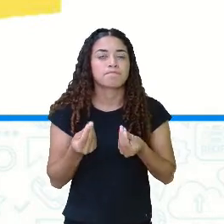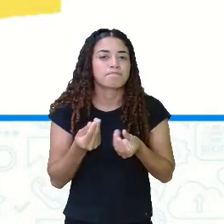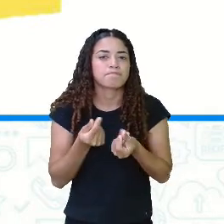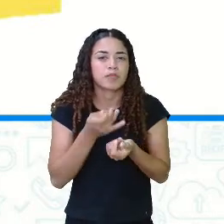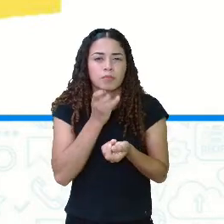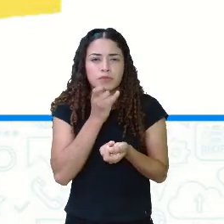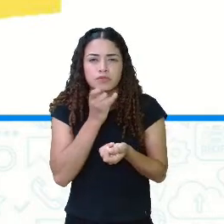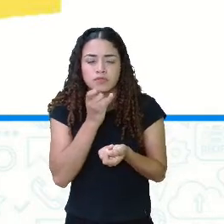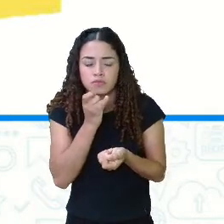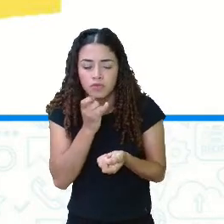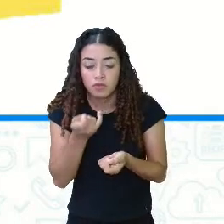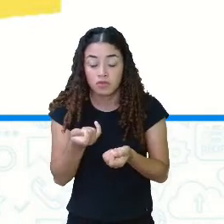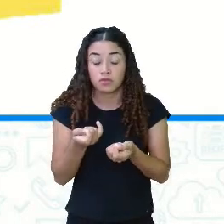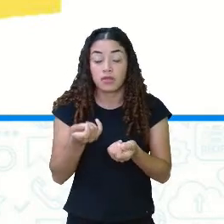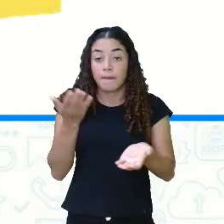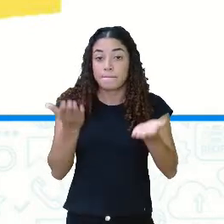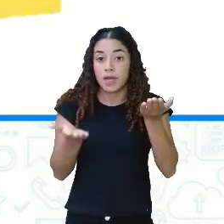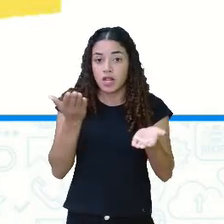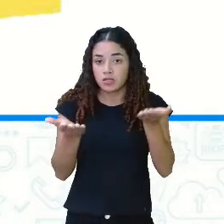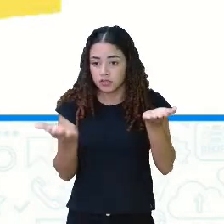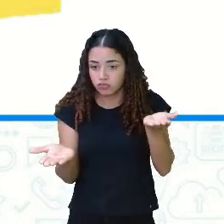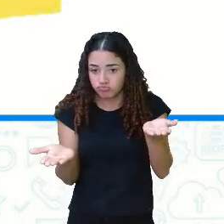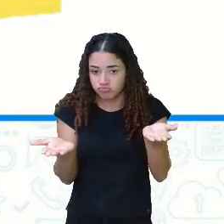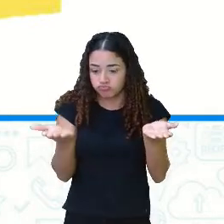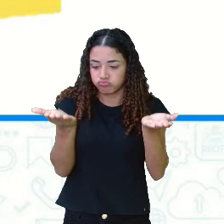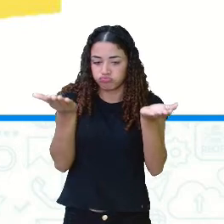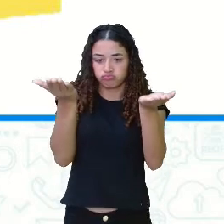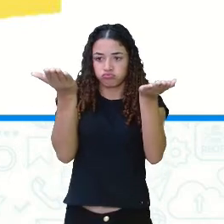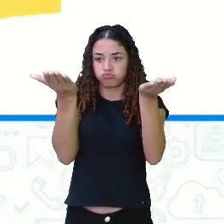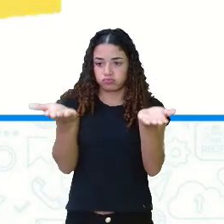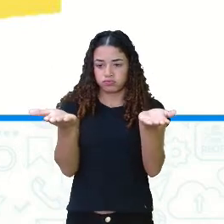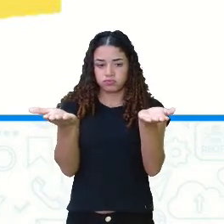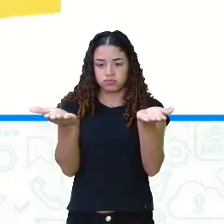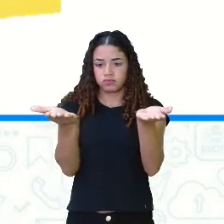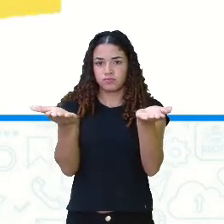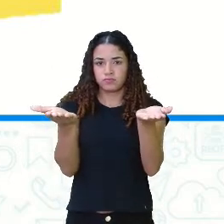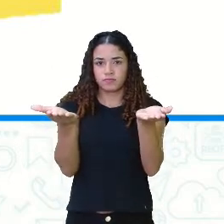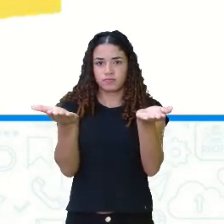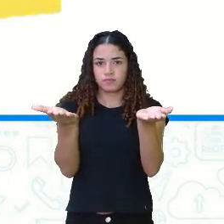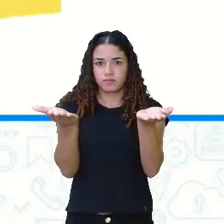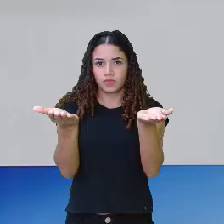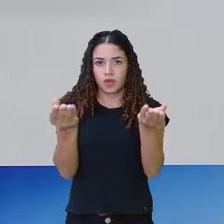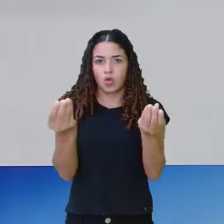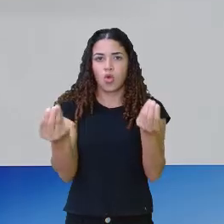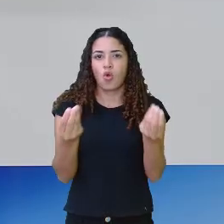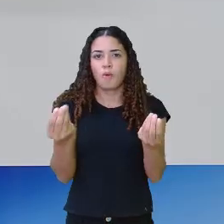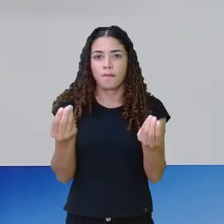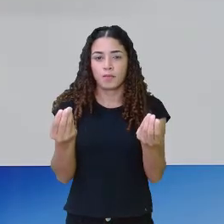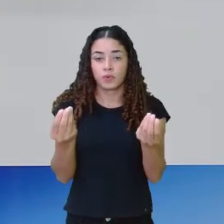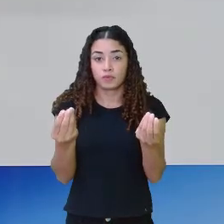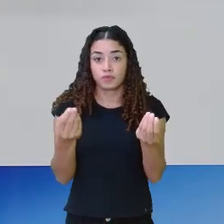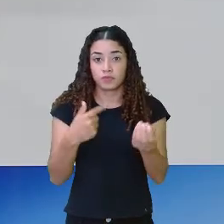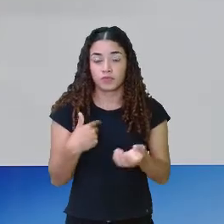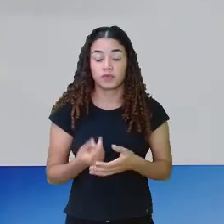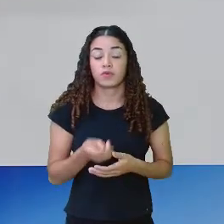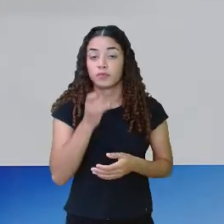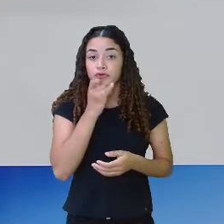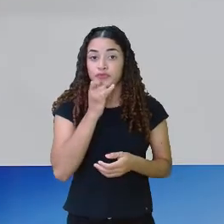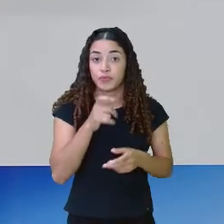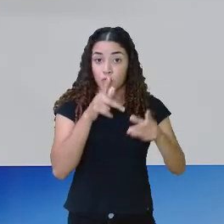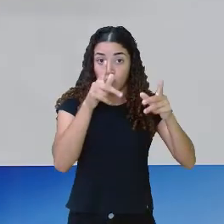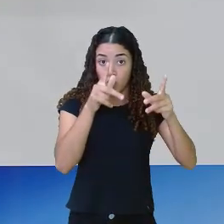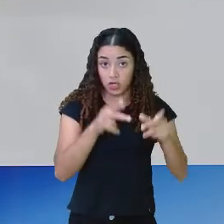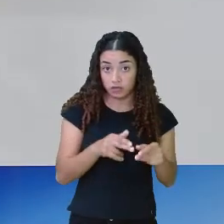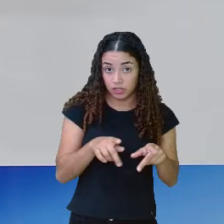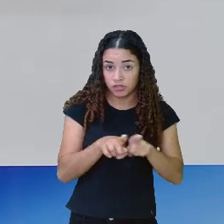balança volte a ficar em equilíbrio? Além de igualdade, quando a gente fala de